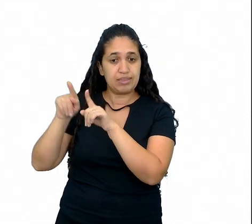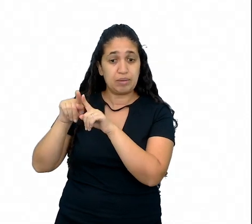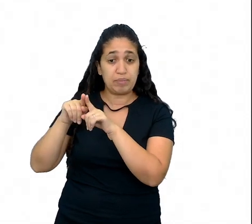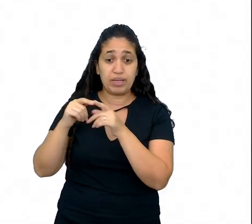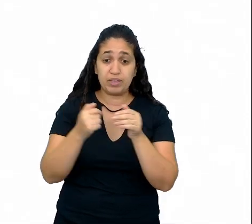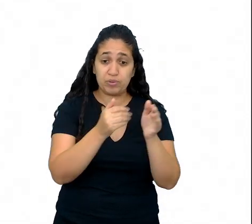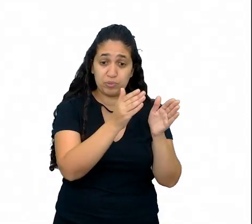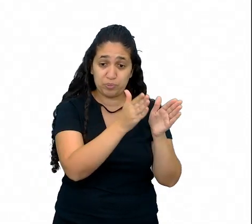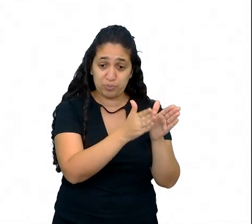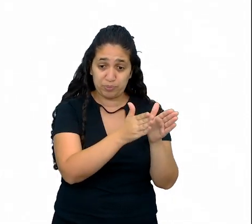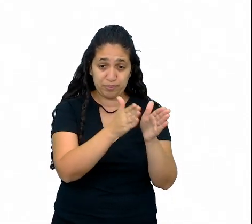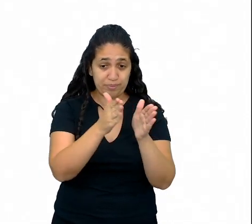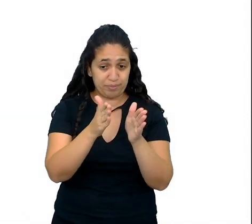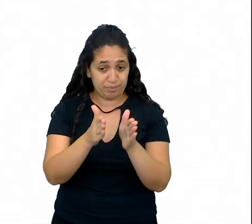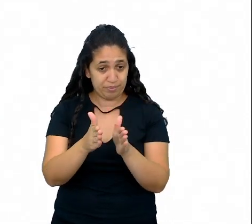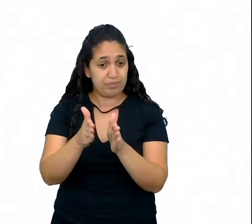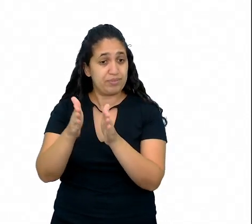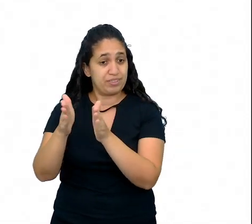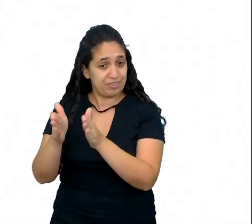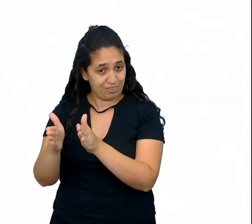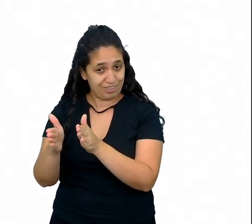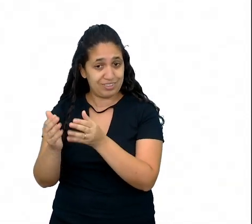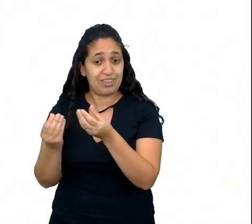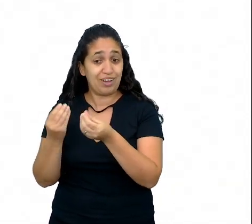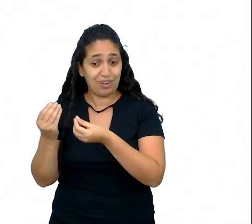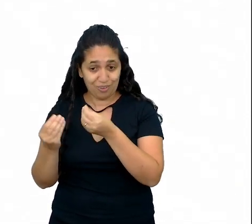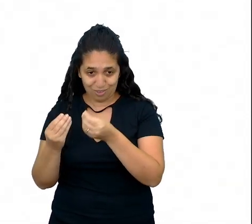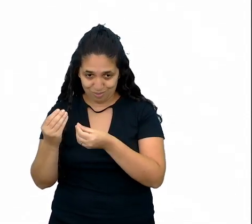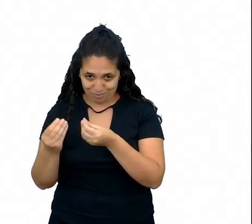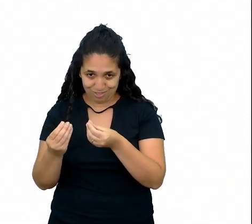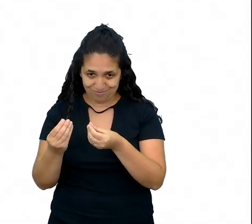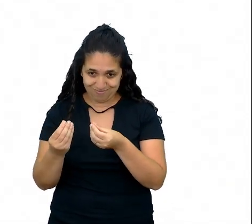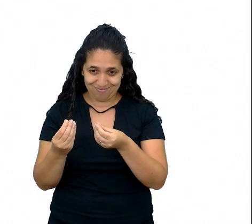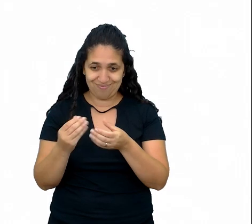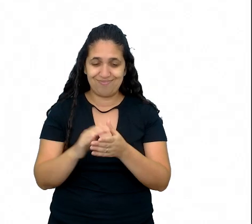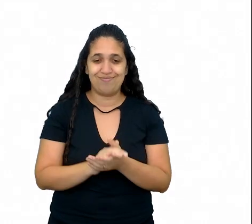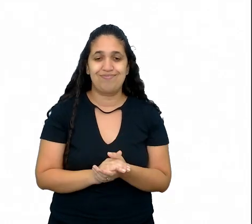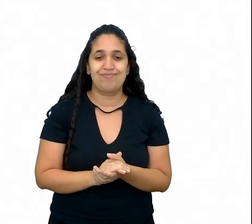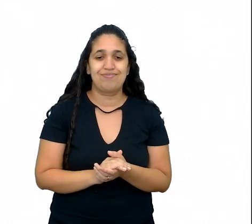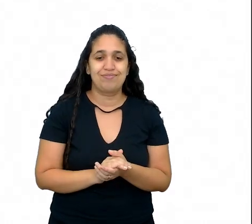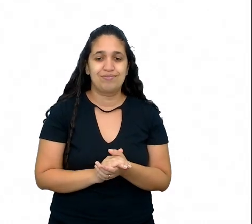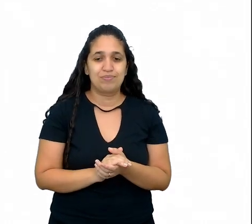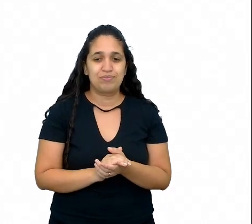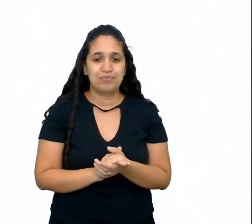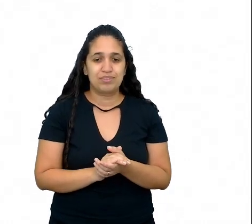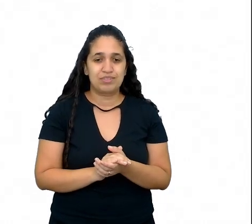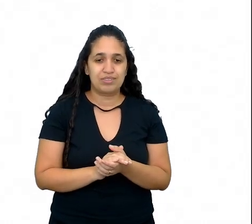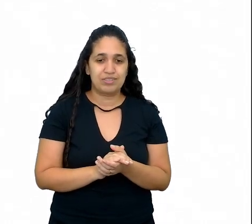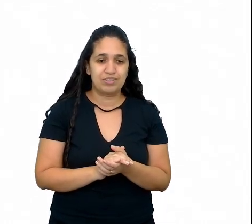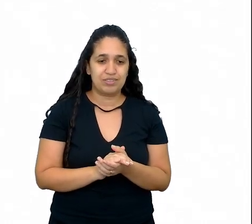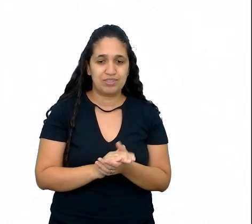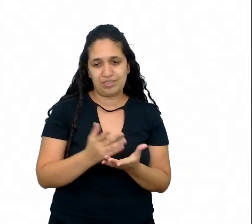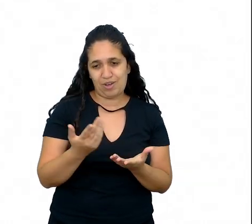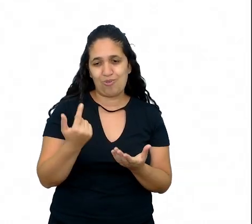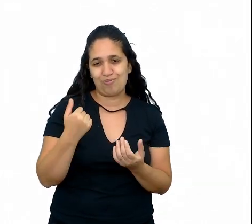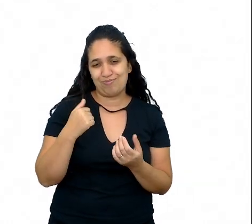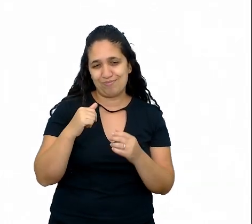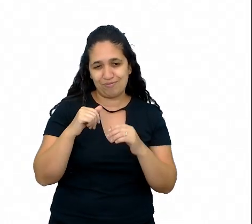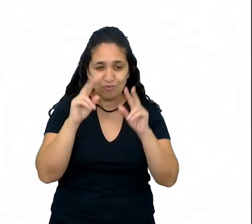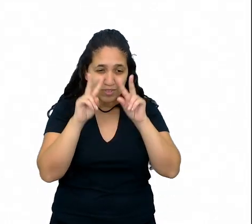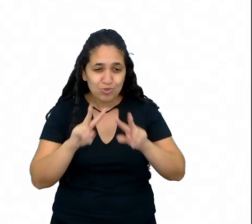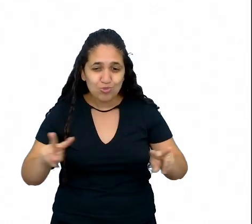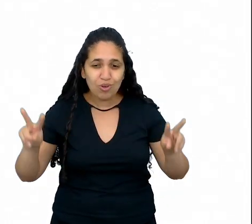sequência ali, né, de como que aconteceria isso, aí de uma forma aqui, né, didática, né, ilustrativa